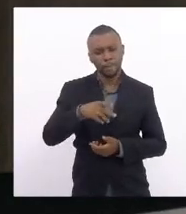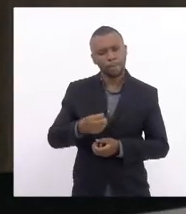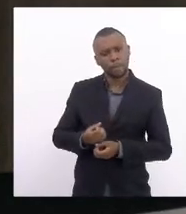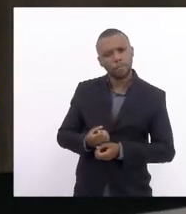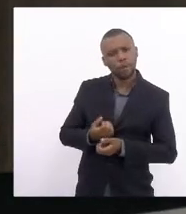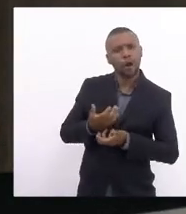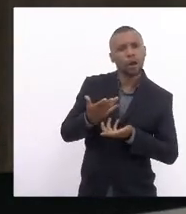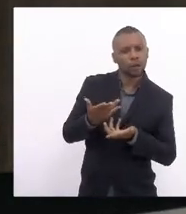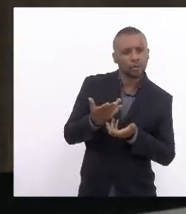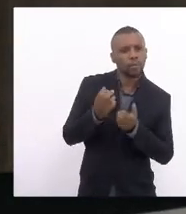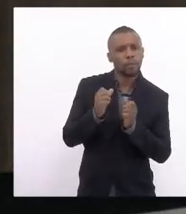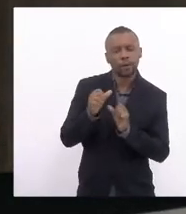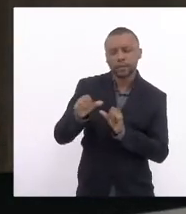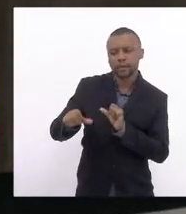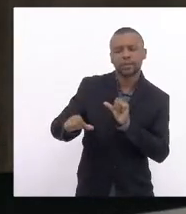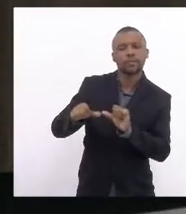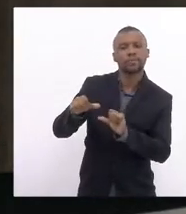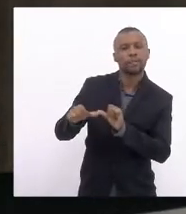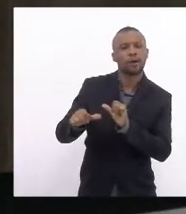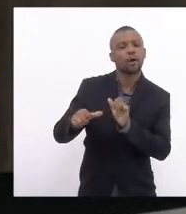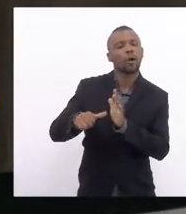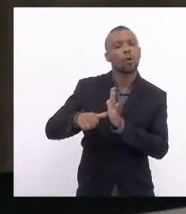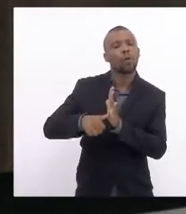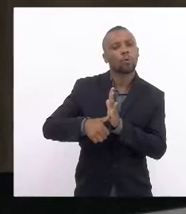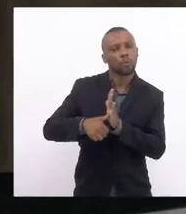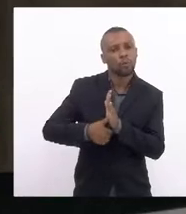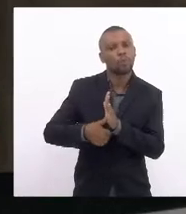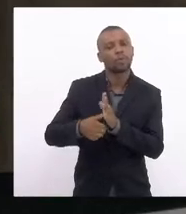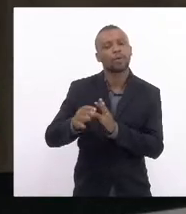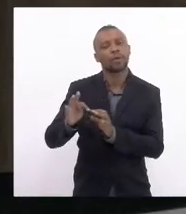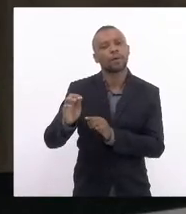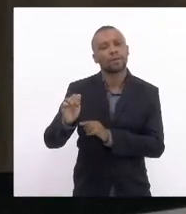transformar o Clube Tamoio